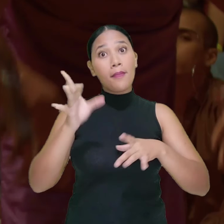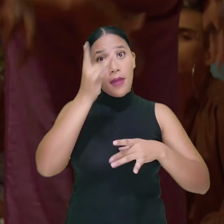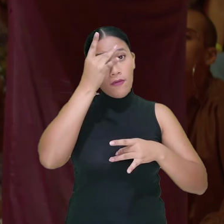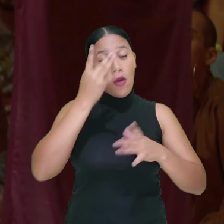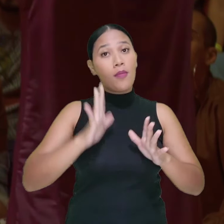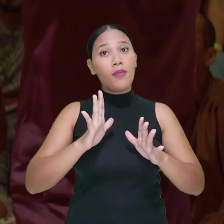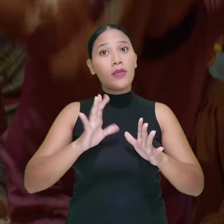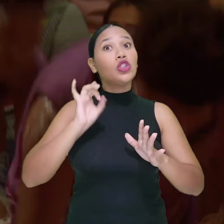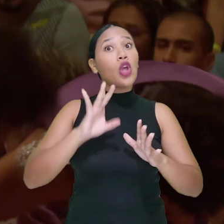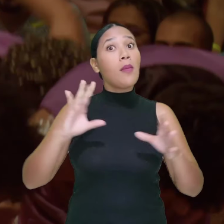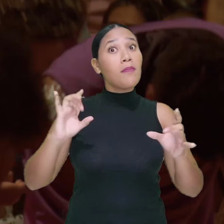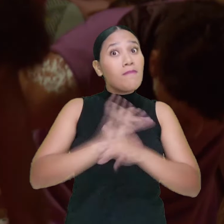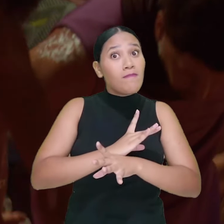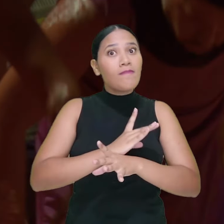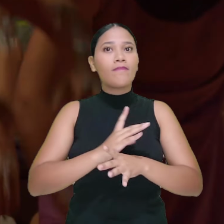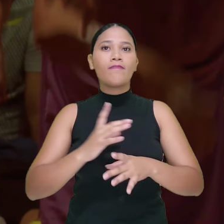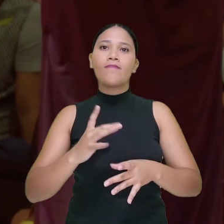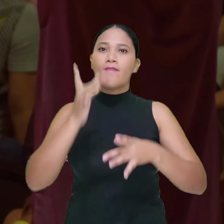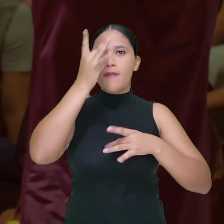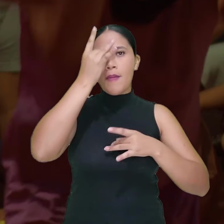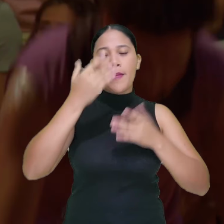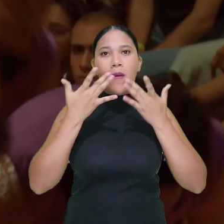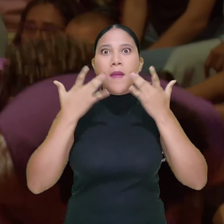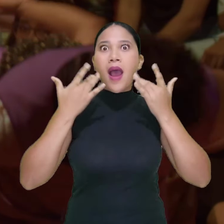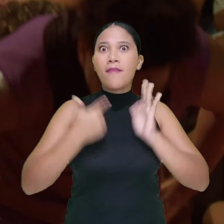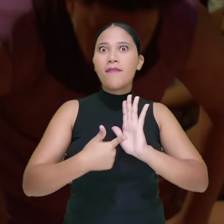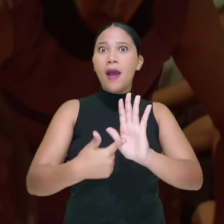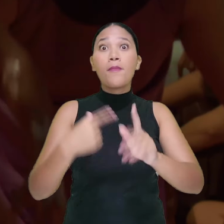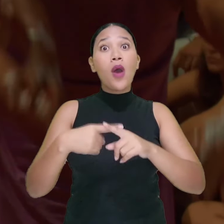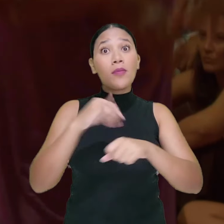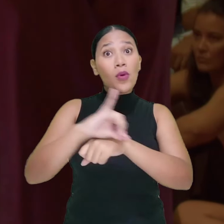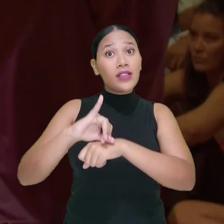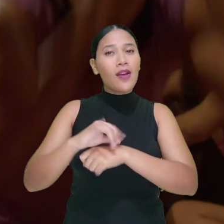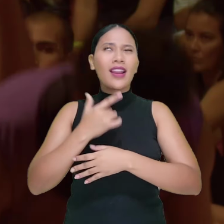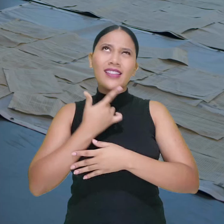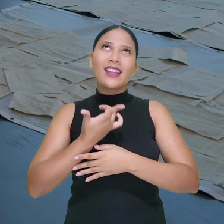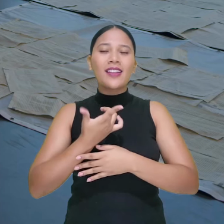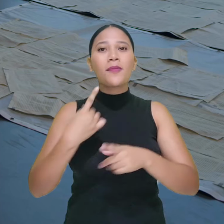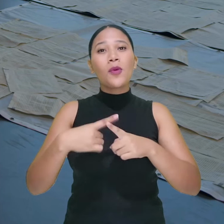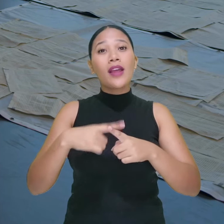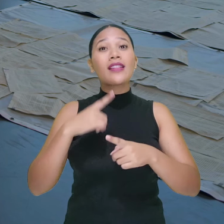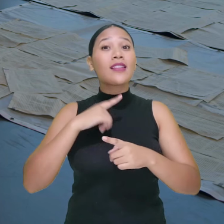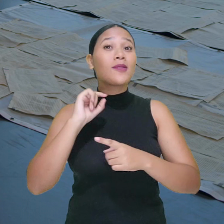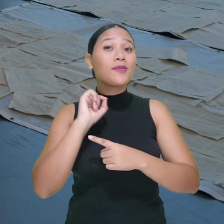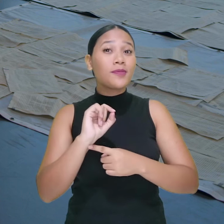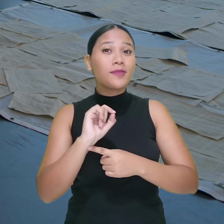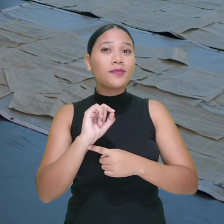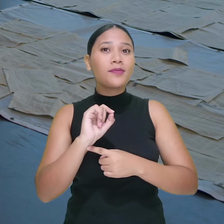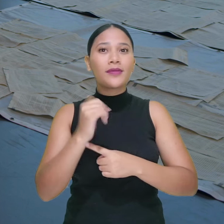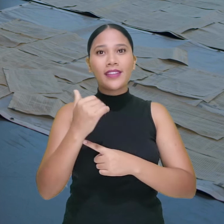Ela é uma exposição cena e ela só se completa na cena. Então, é engraçado, porque a exposição ela abre